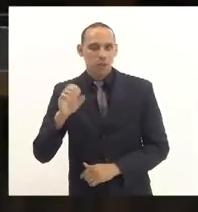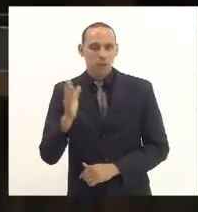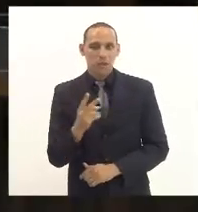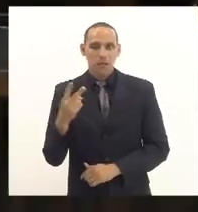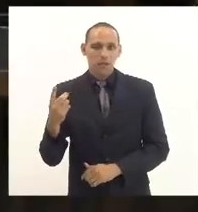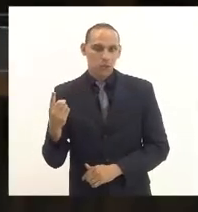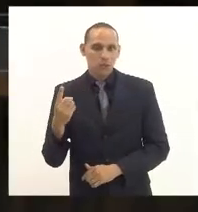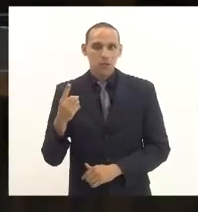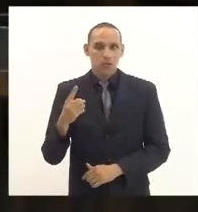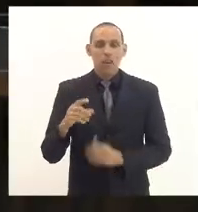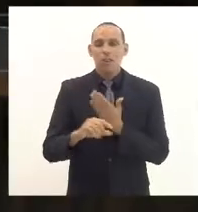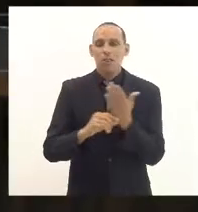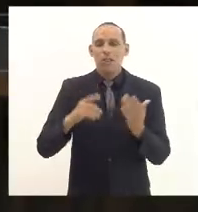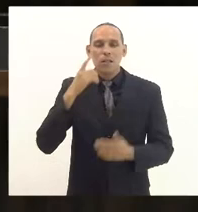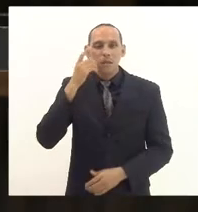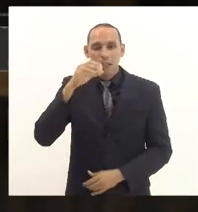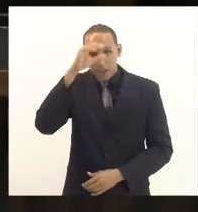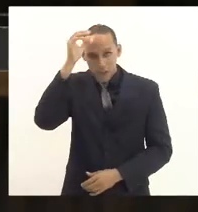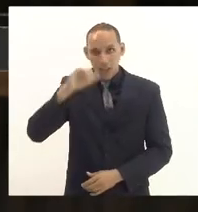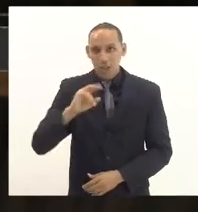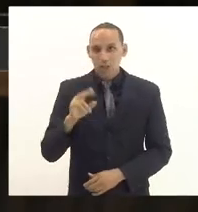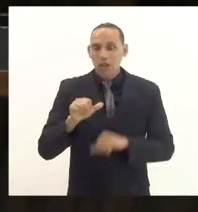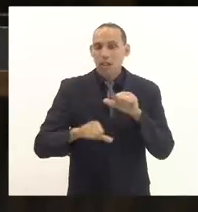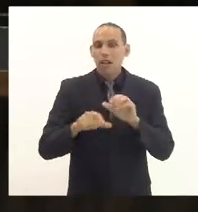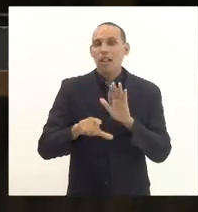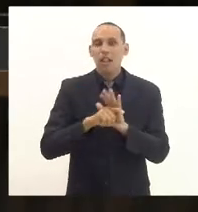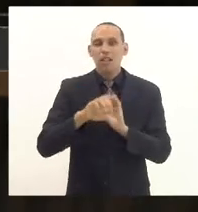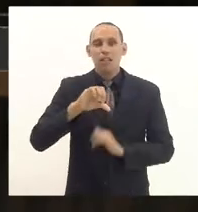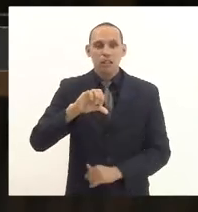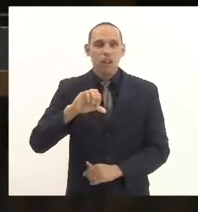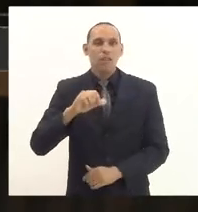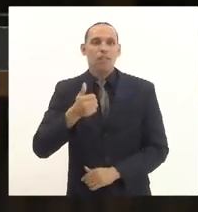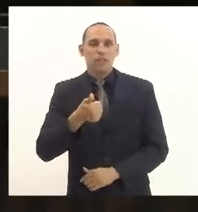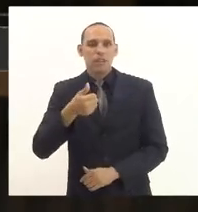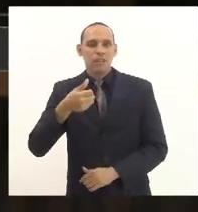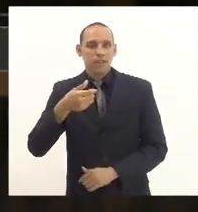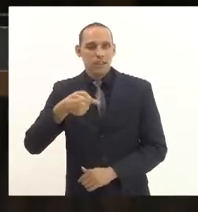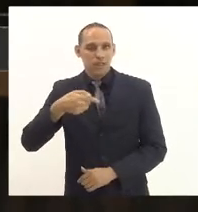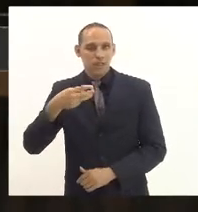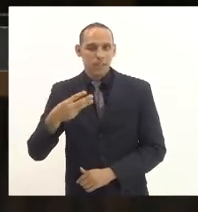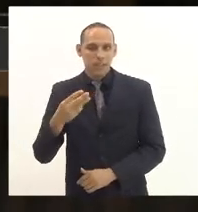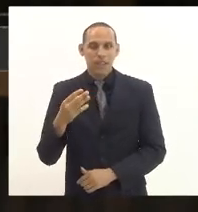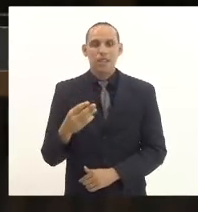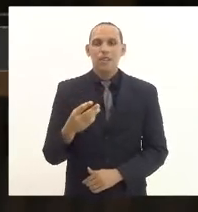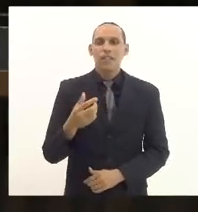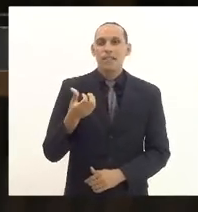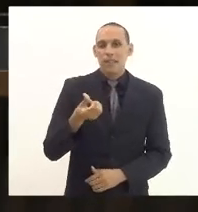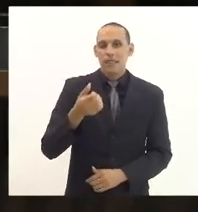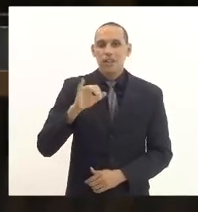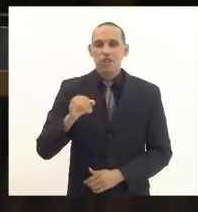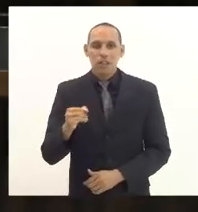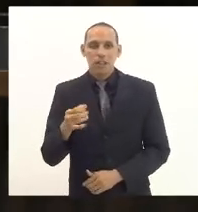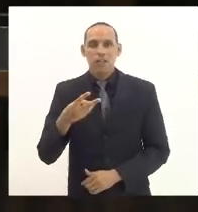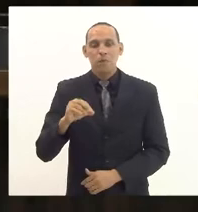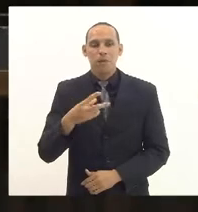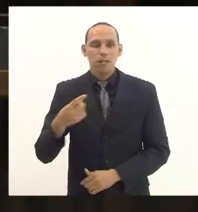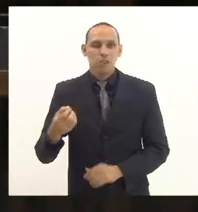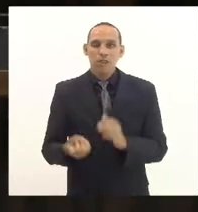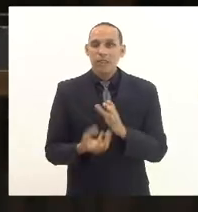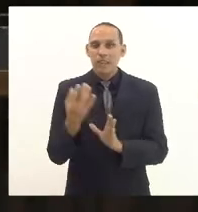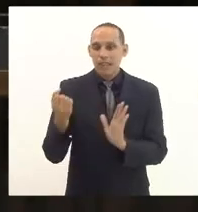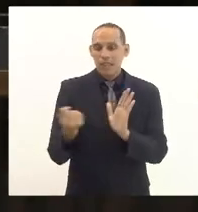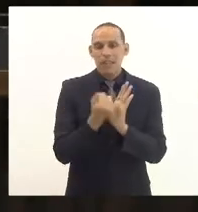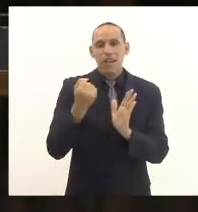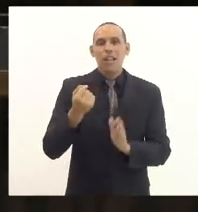autoria da deputada tia Ju, que altera a lei 9.173, de 6 de janeiro de 2021, que cria o selo